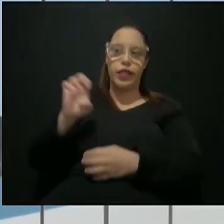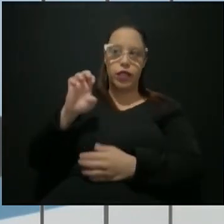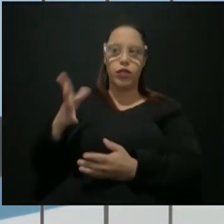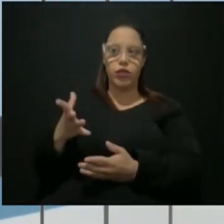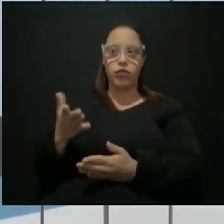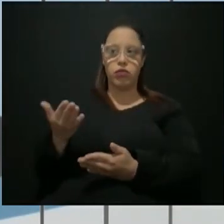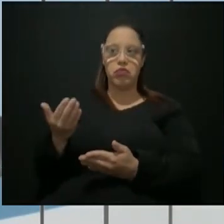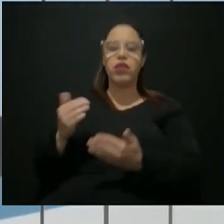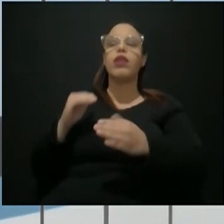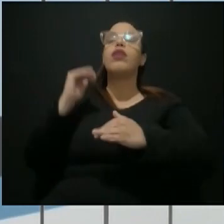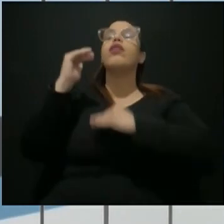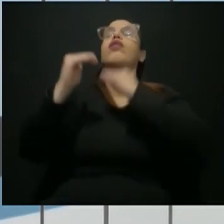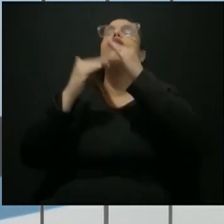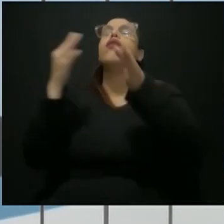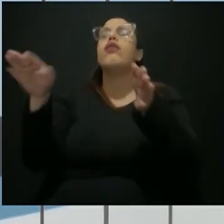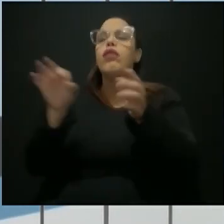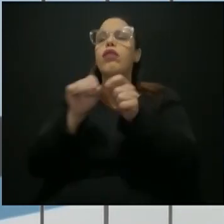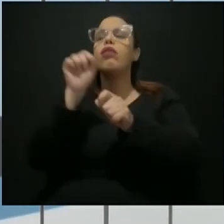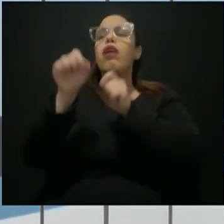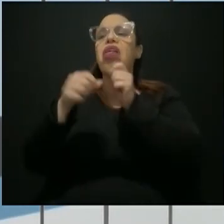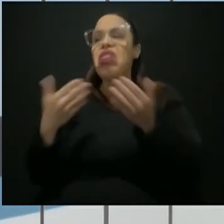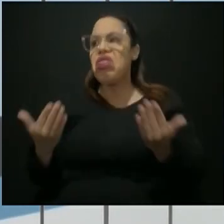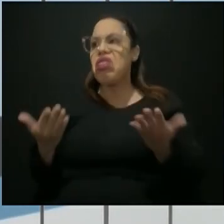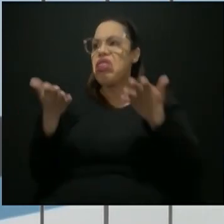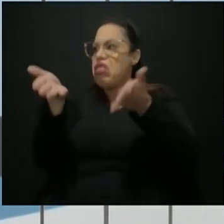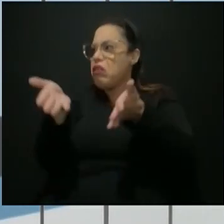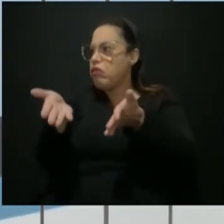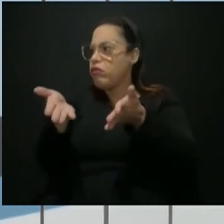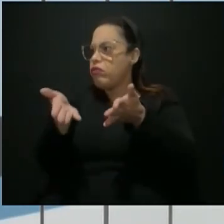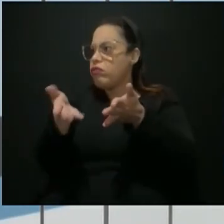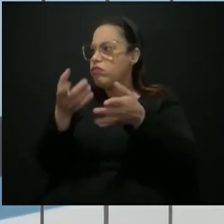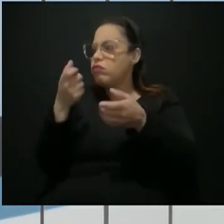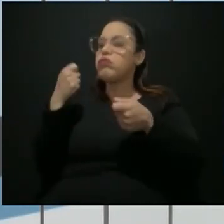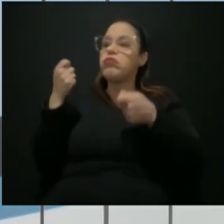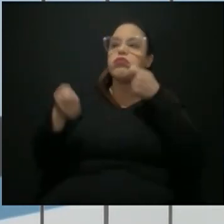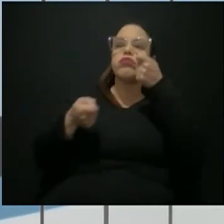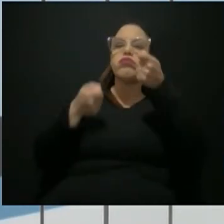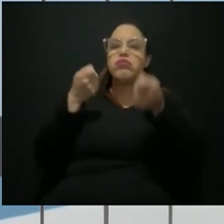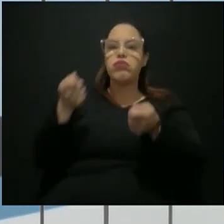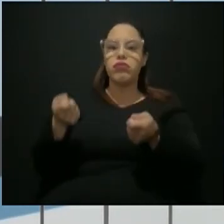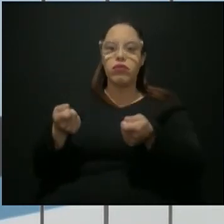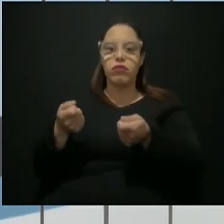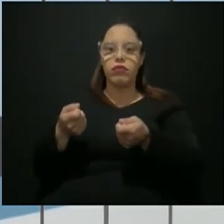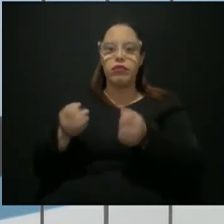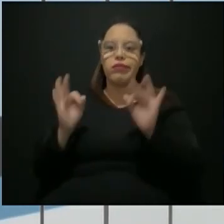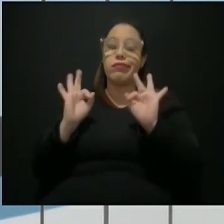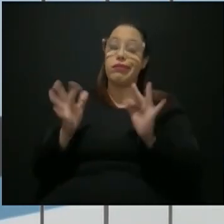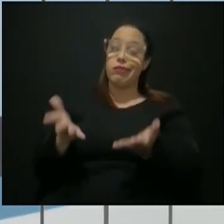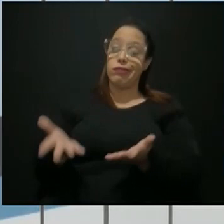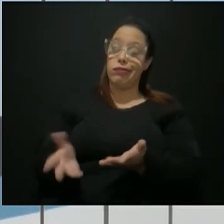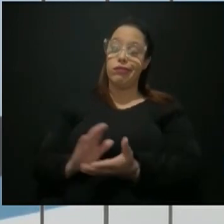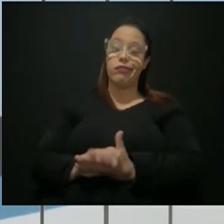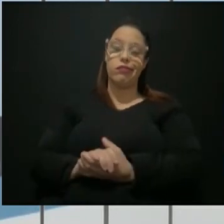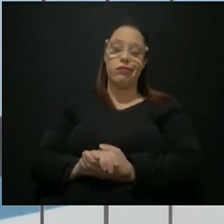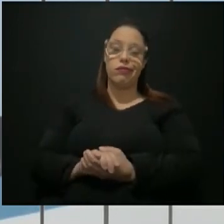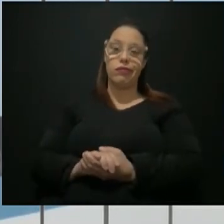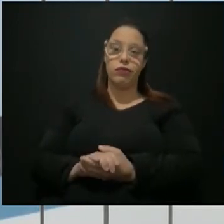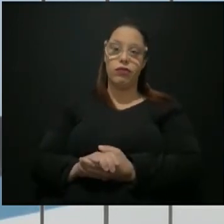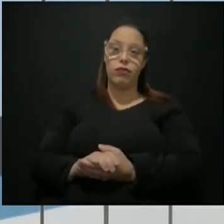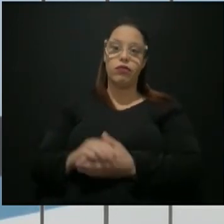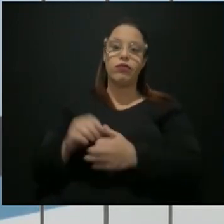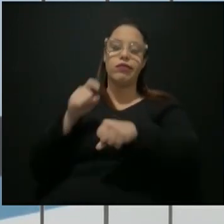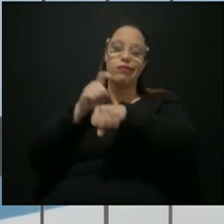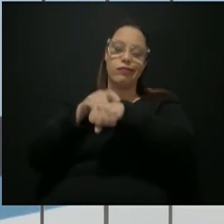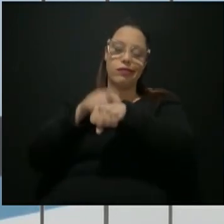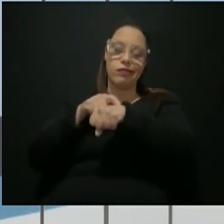que ponto, né, qual que é o limite para esse tipo de conduta. O fato é que o tempo, ele não